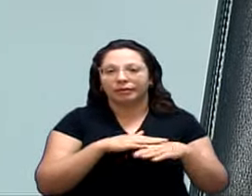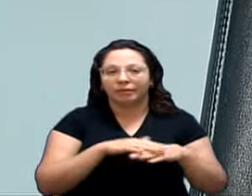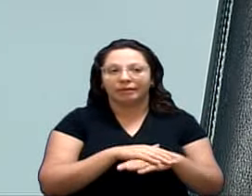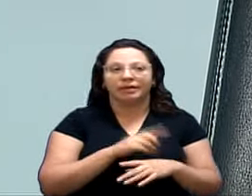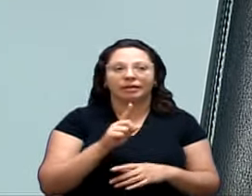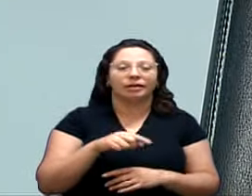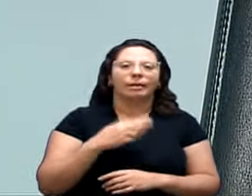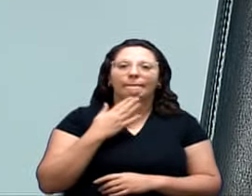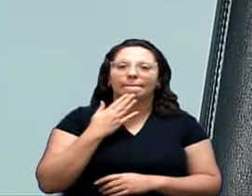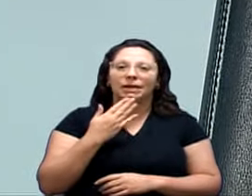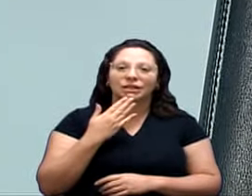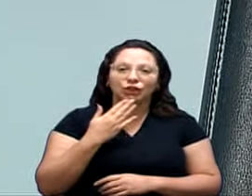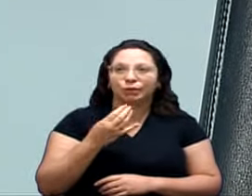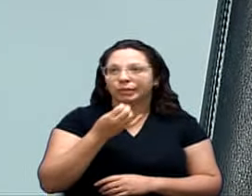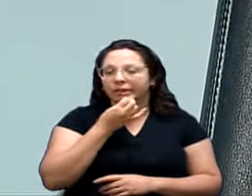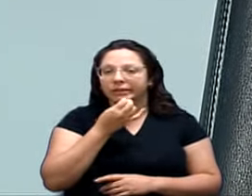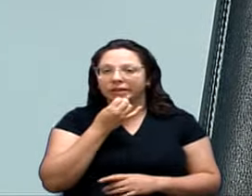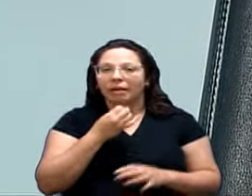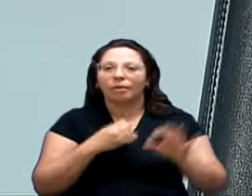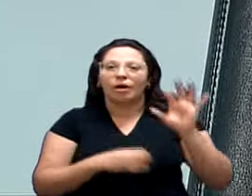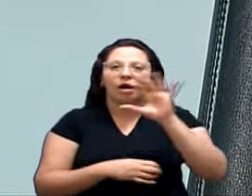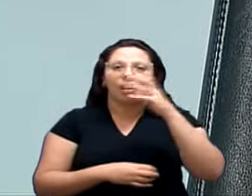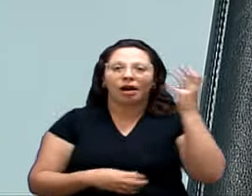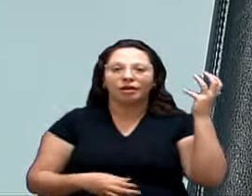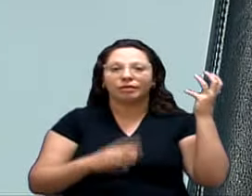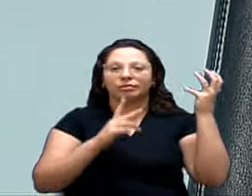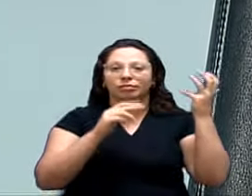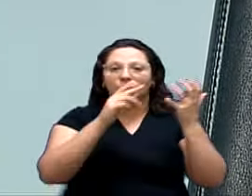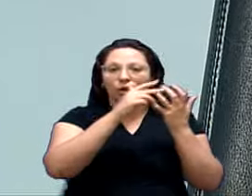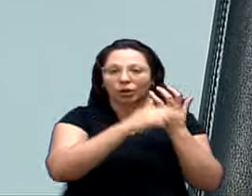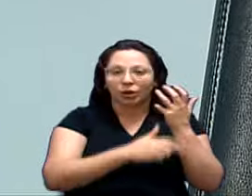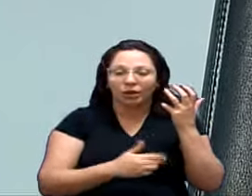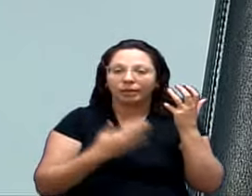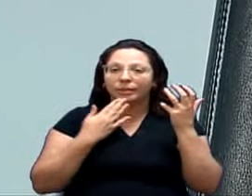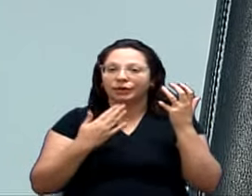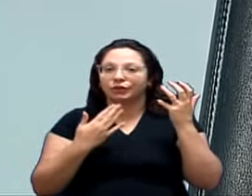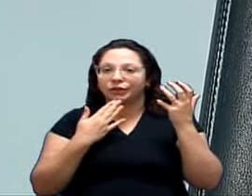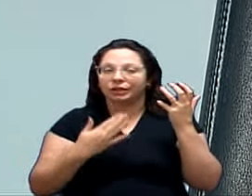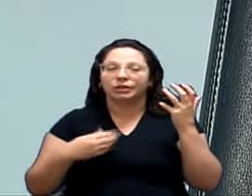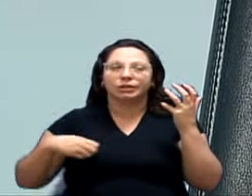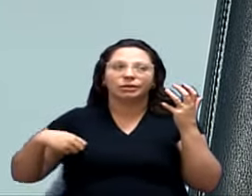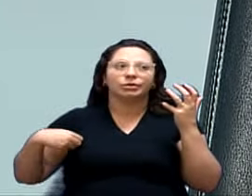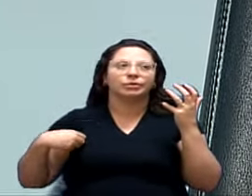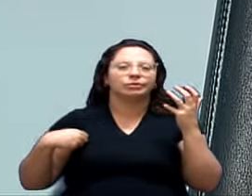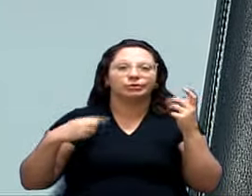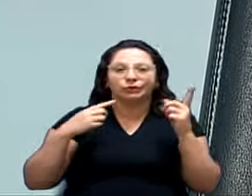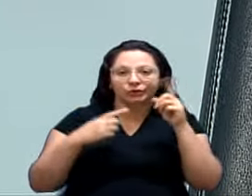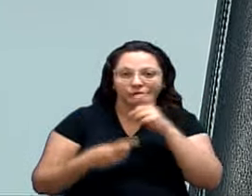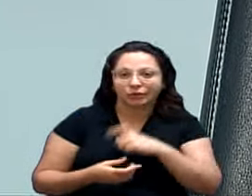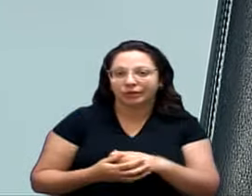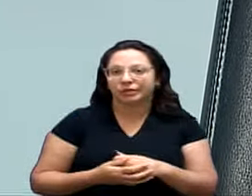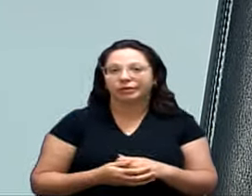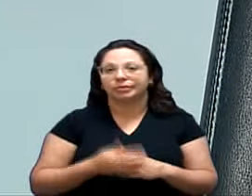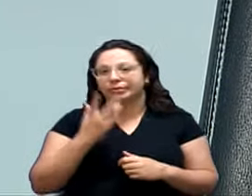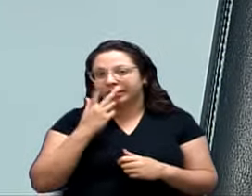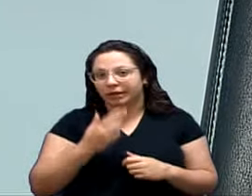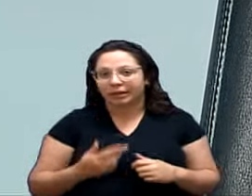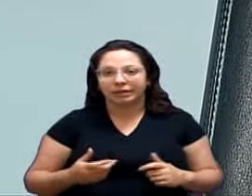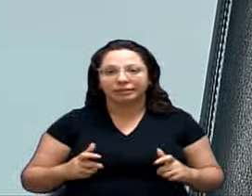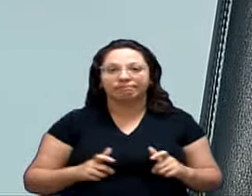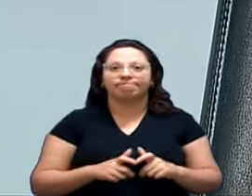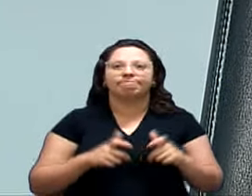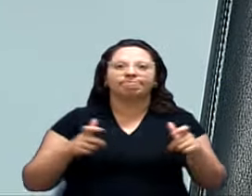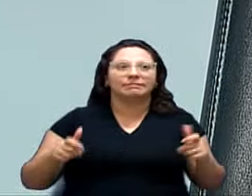pedidos de poda de árvores e árvores que são cortadas por outra secretaria e isso tá gerando um grande